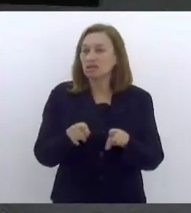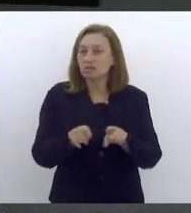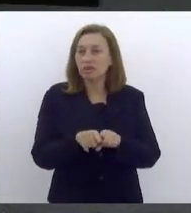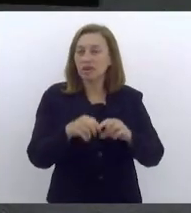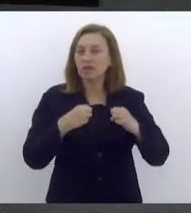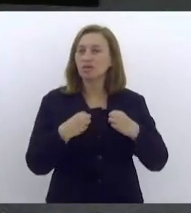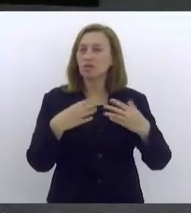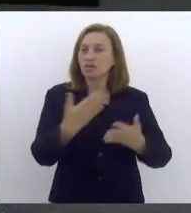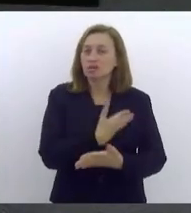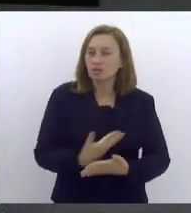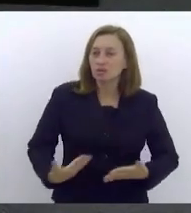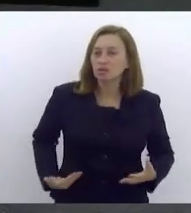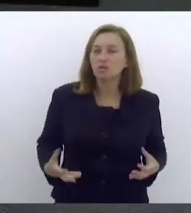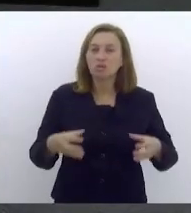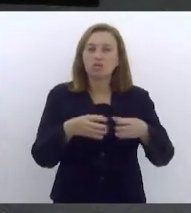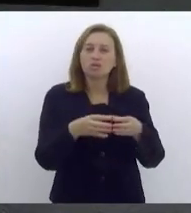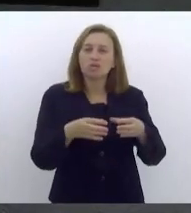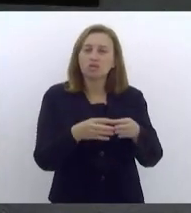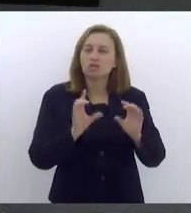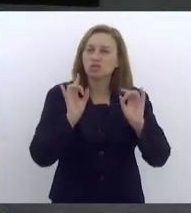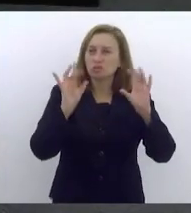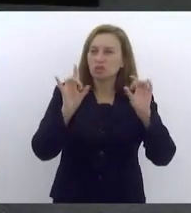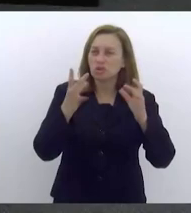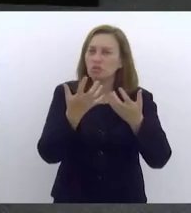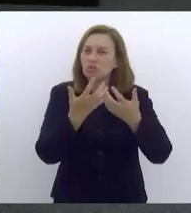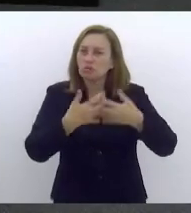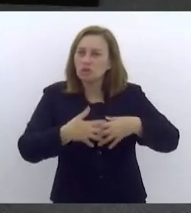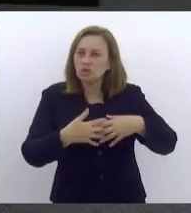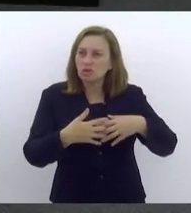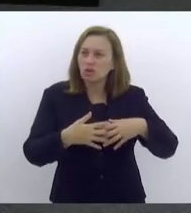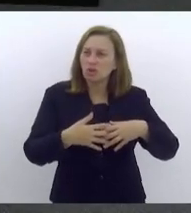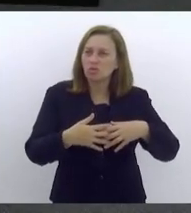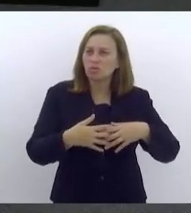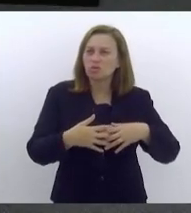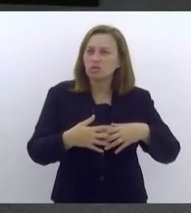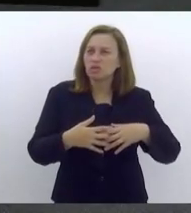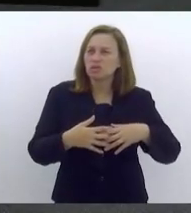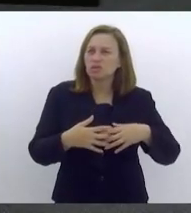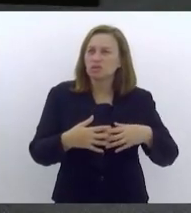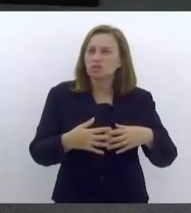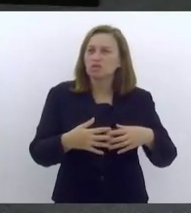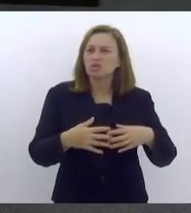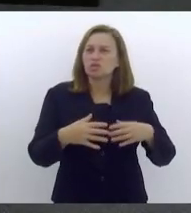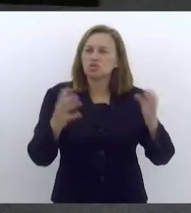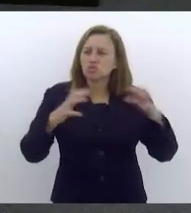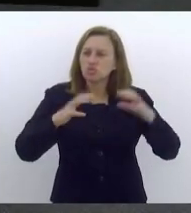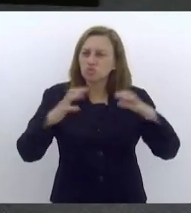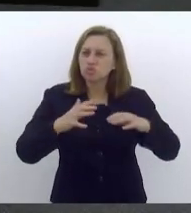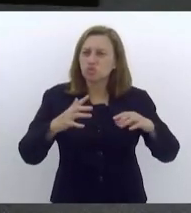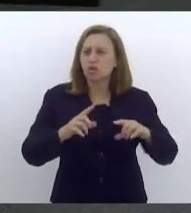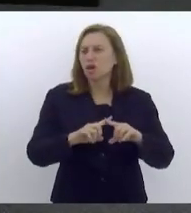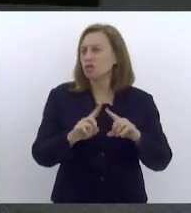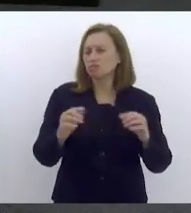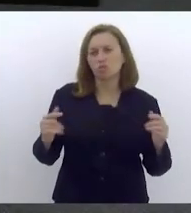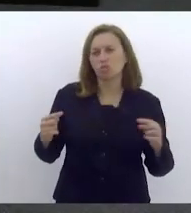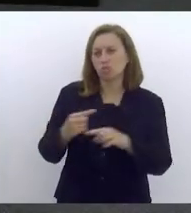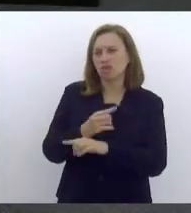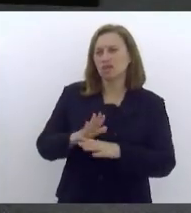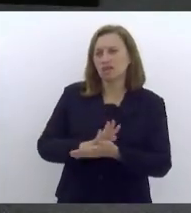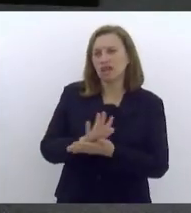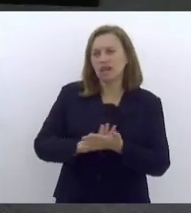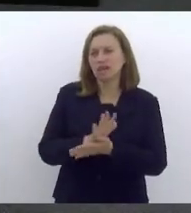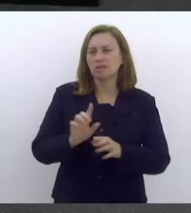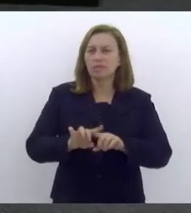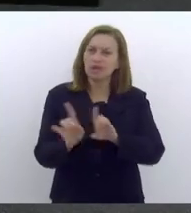audiência pública na Comissão Especial sobre a Tragédia de Petrópolis, que eu discordei de vários contornos, mas jamais vou coibir a atuação parlamentar de